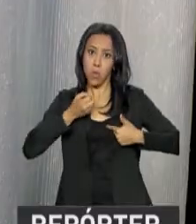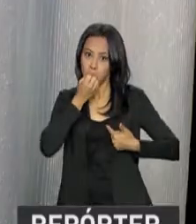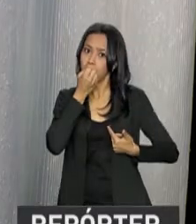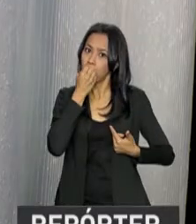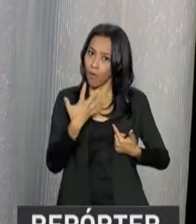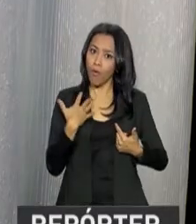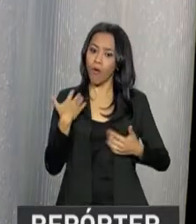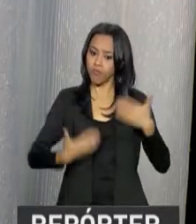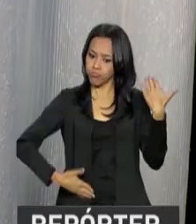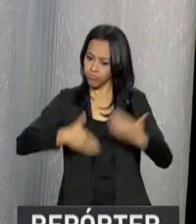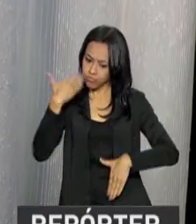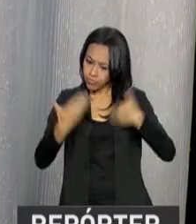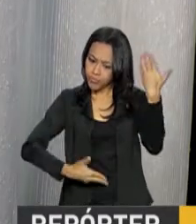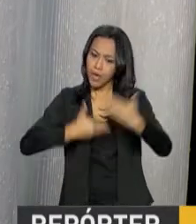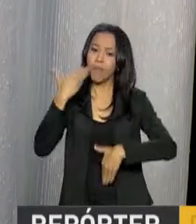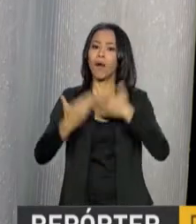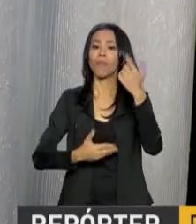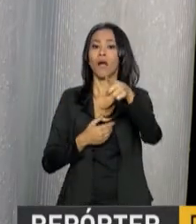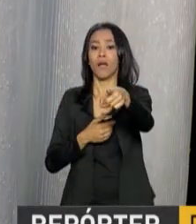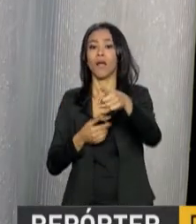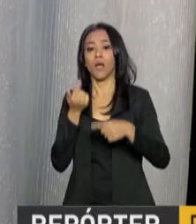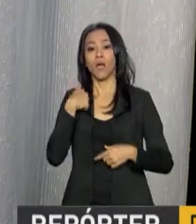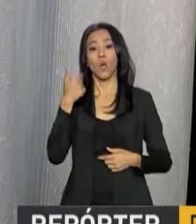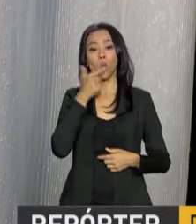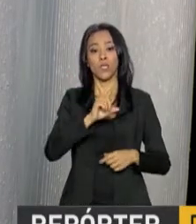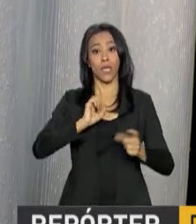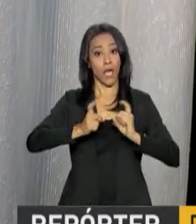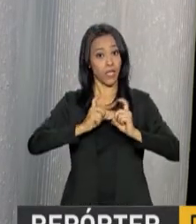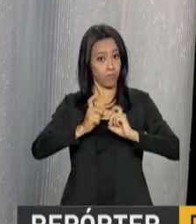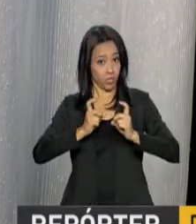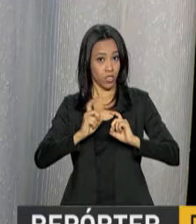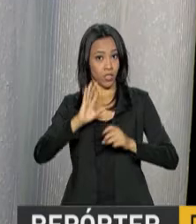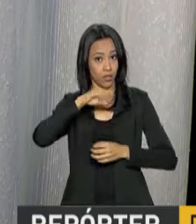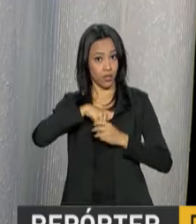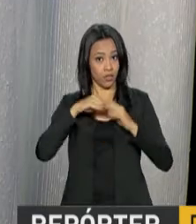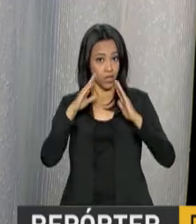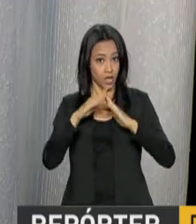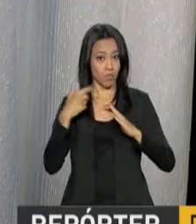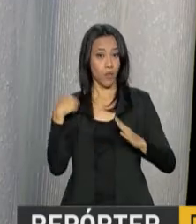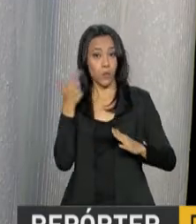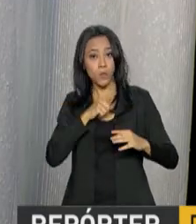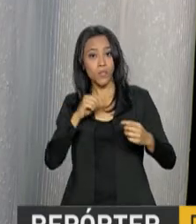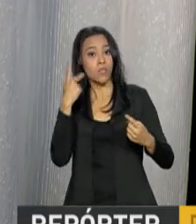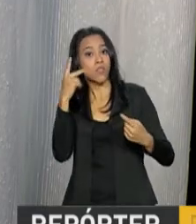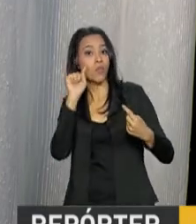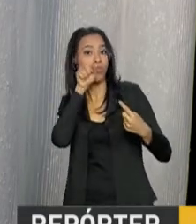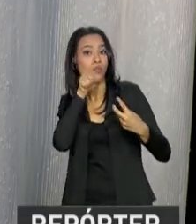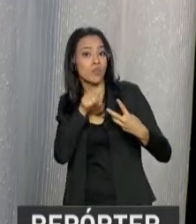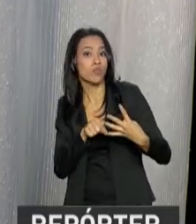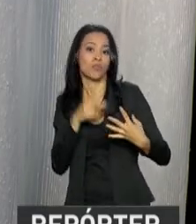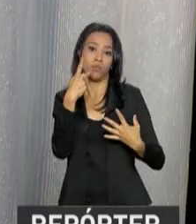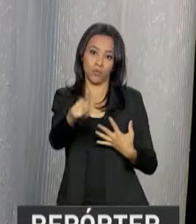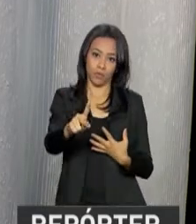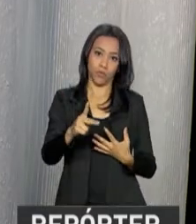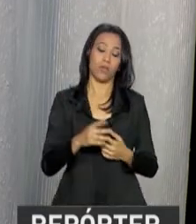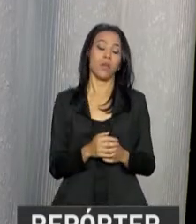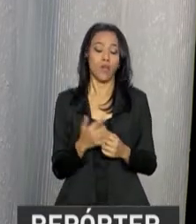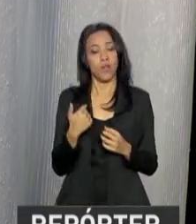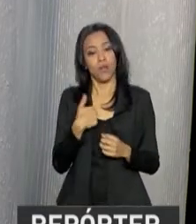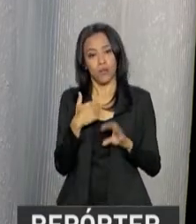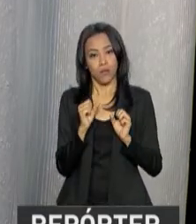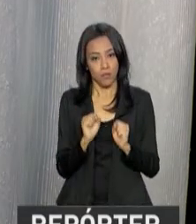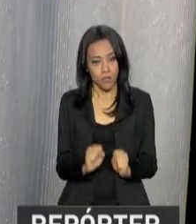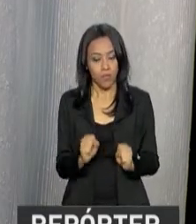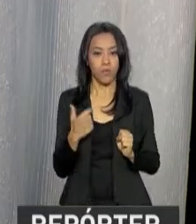nesse tempo eu administro para cumprir todas as minhas metas eventualmente é eu posso